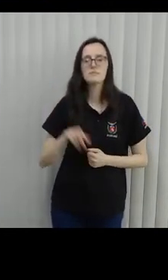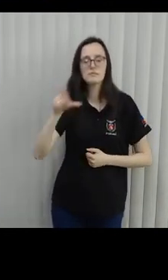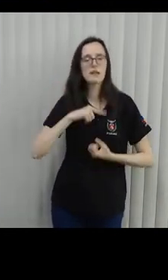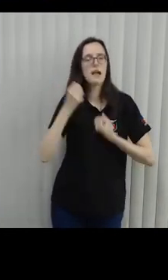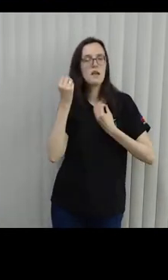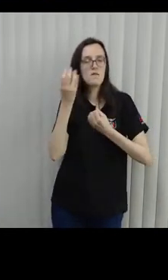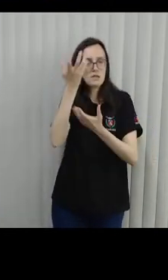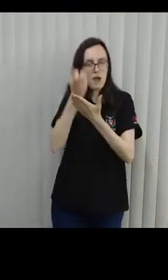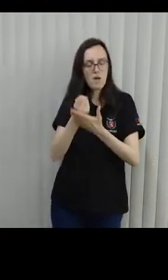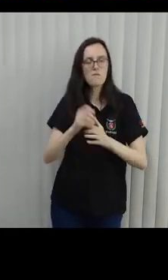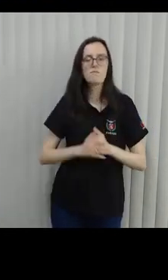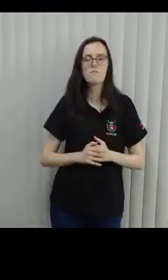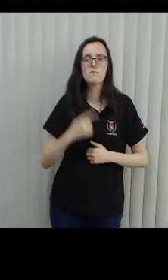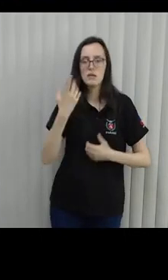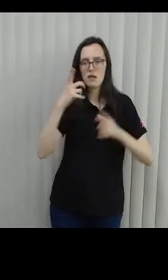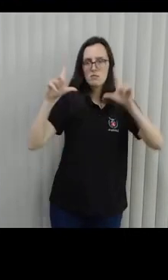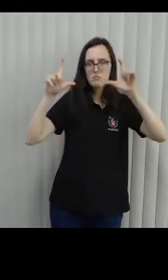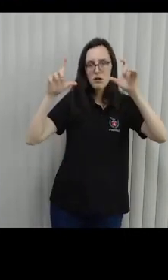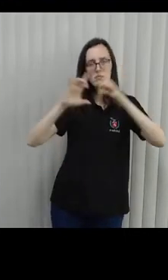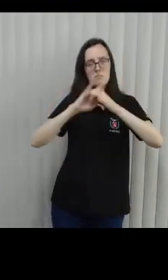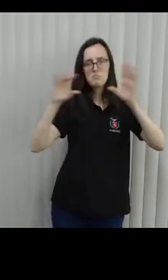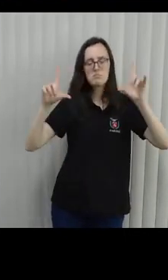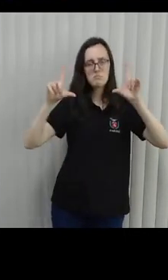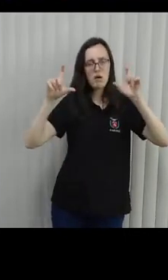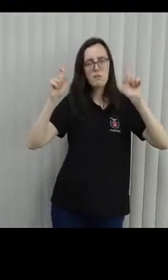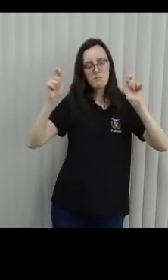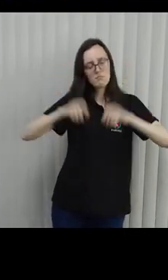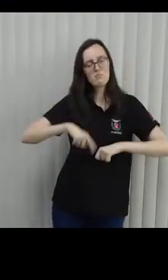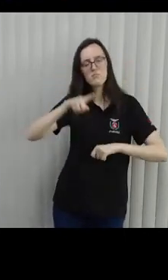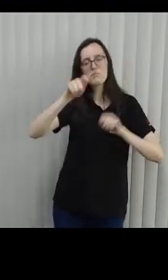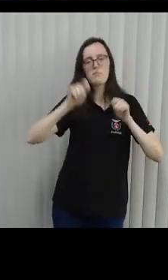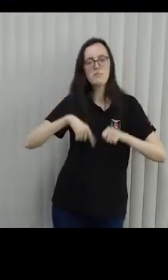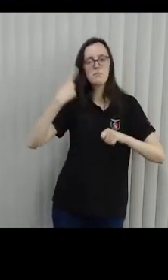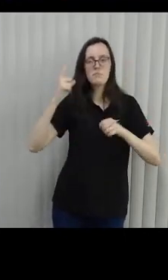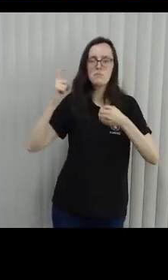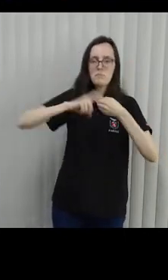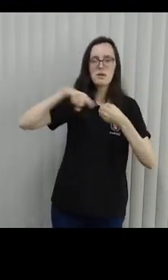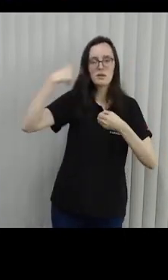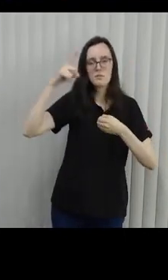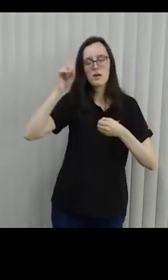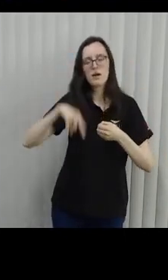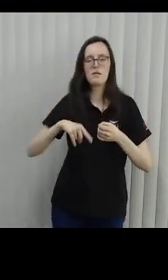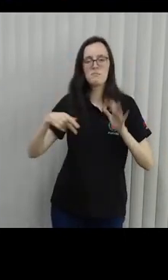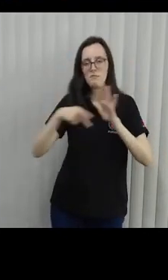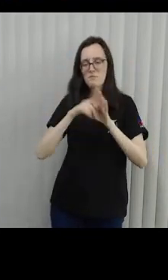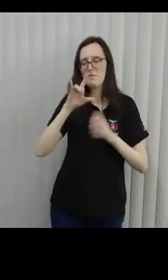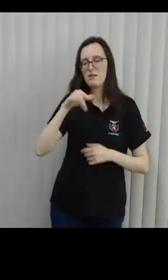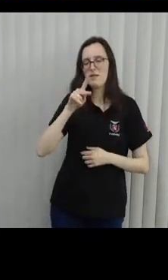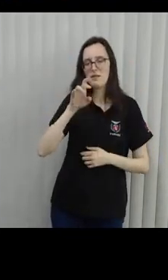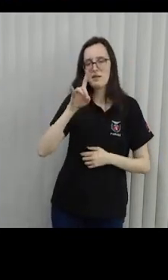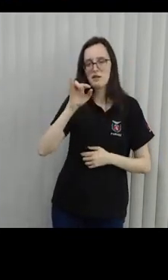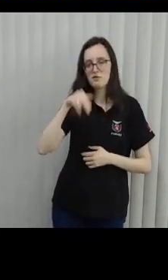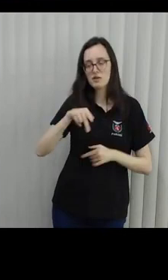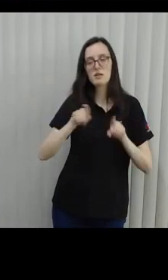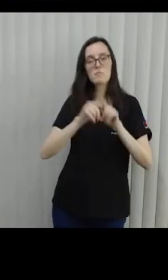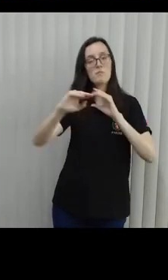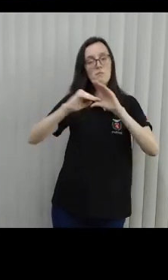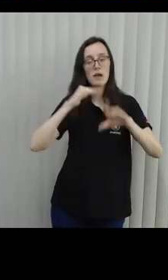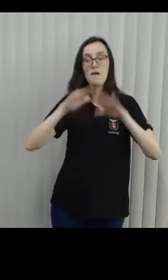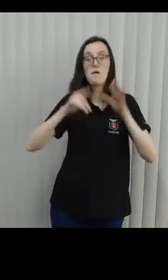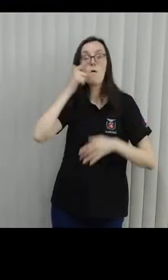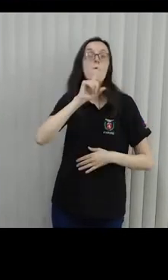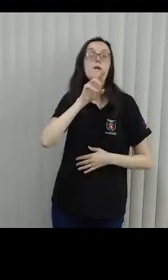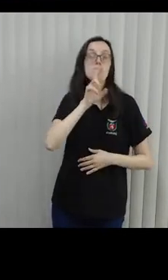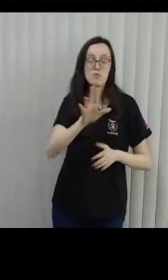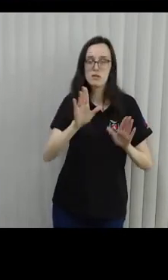informações e tal. Então, se você quiser tirar um print aí dessa telinha, você consegue me adicionar no LinkedIn depois. Se você mandar uma mensagem, eu vou fazer de tudo para conseguir responder, gente,